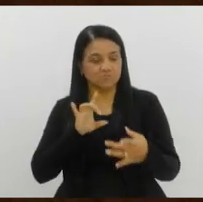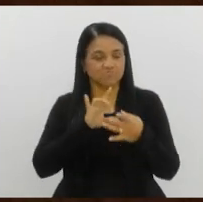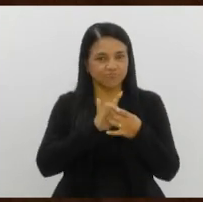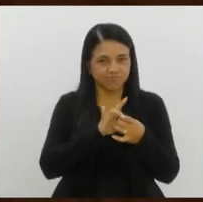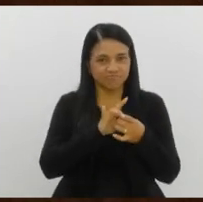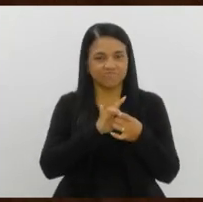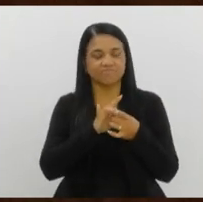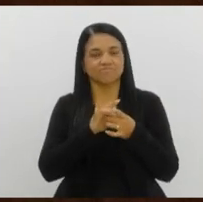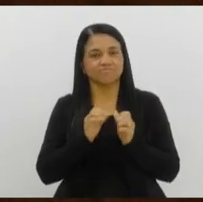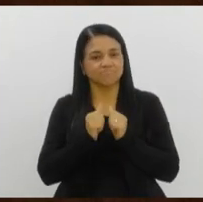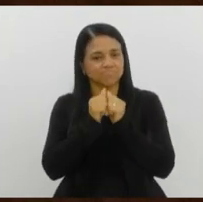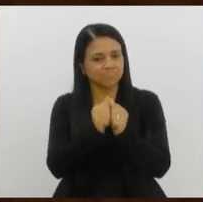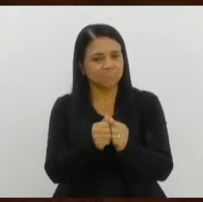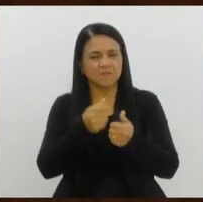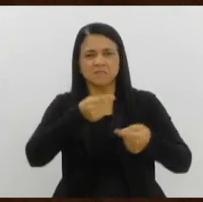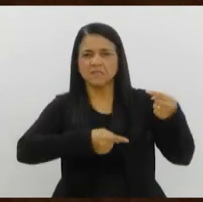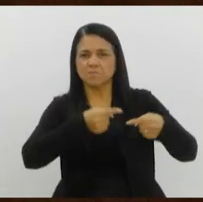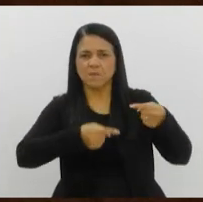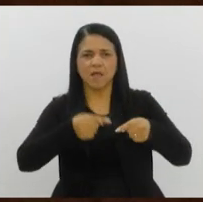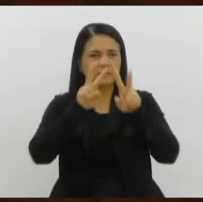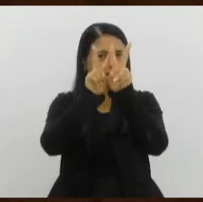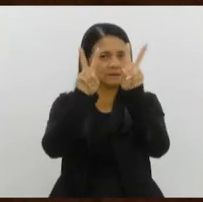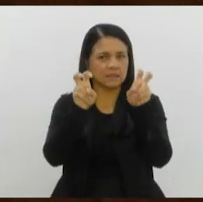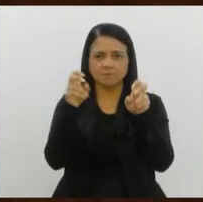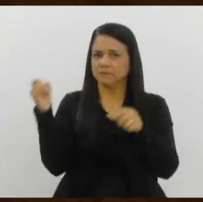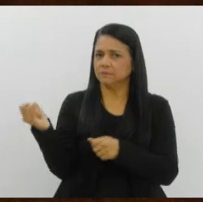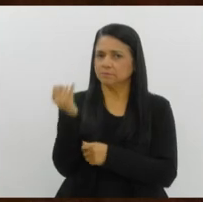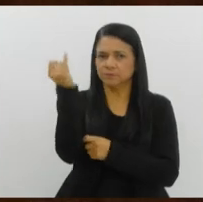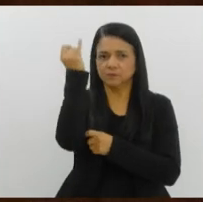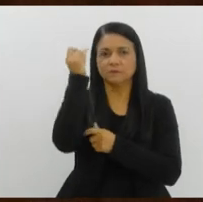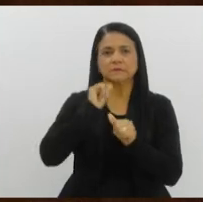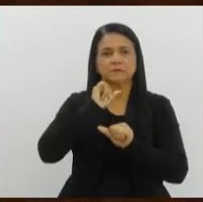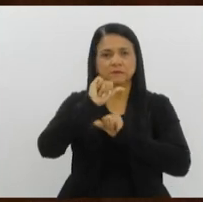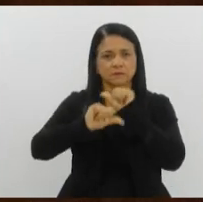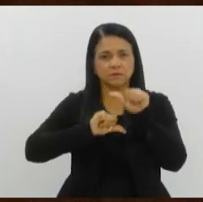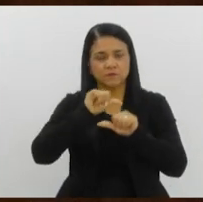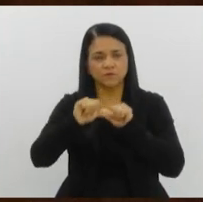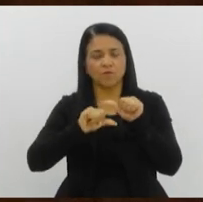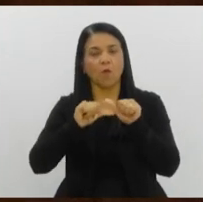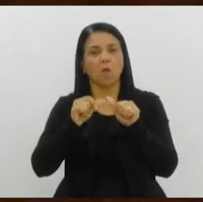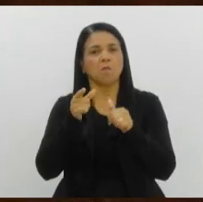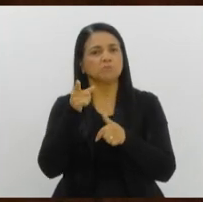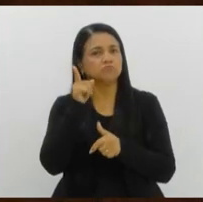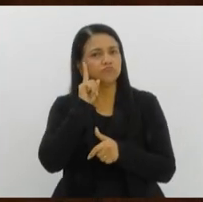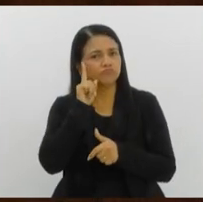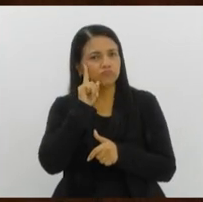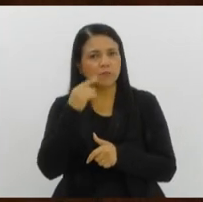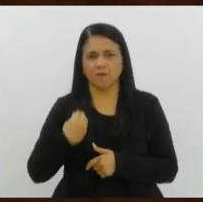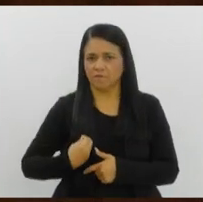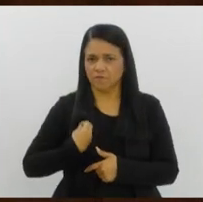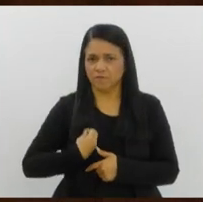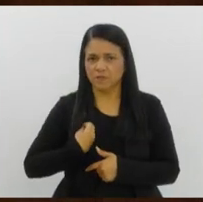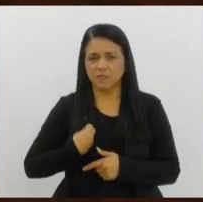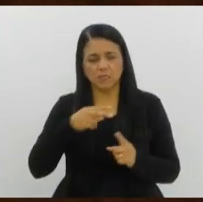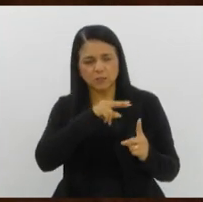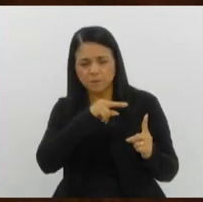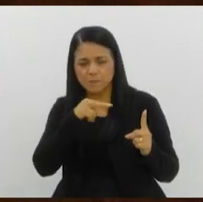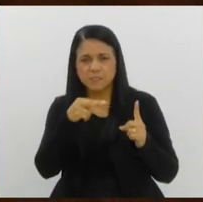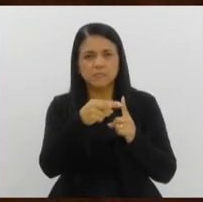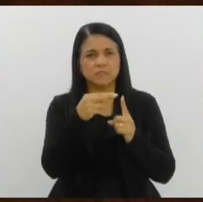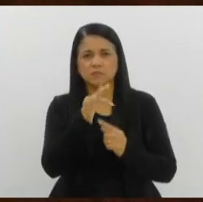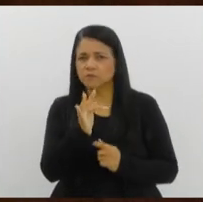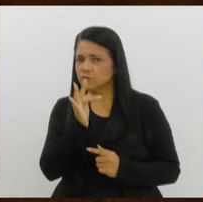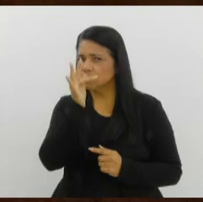Excelências no debate de temas tão relevantes que a gente sabe que transformam não só o dia a dia, Tia Ju, mas a toda a perspectiva de